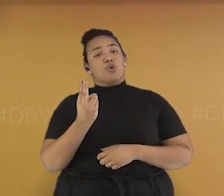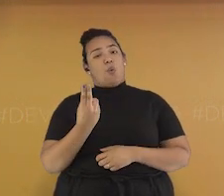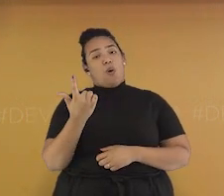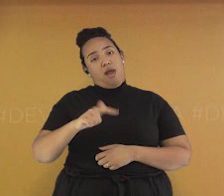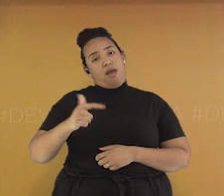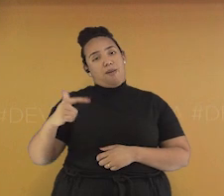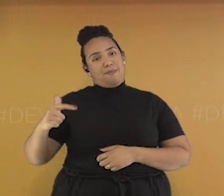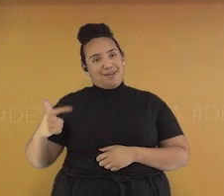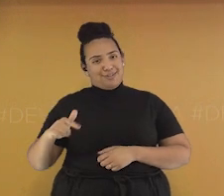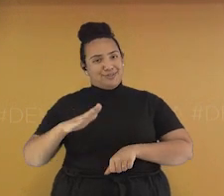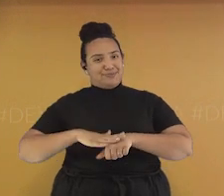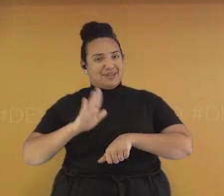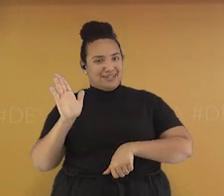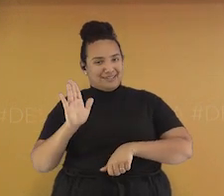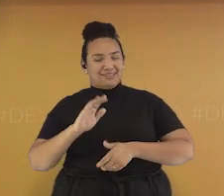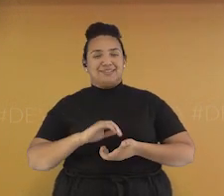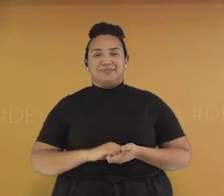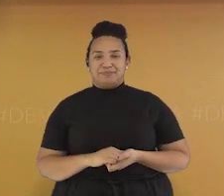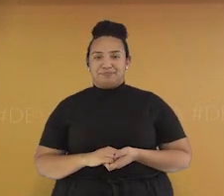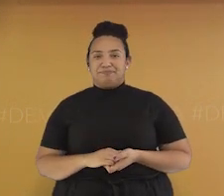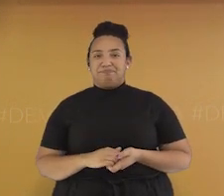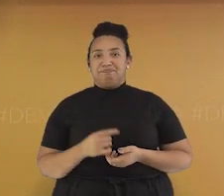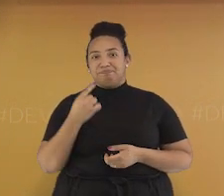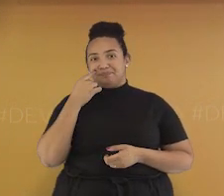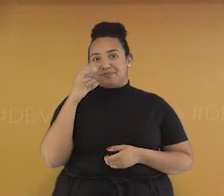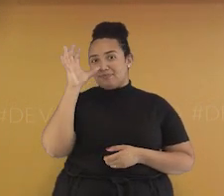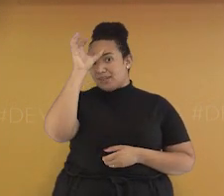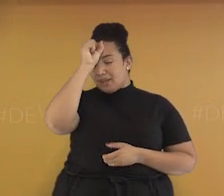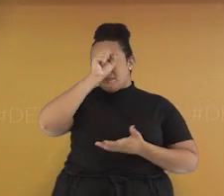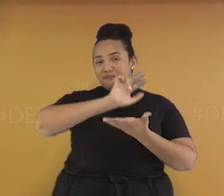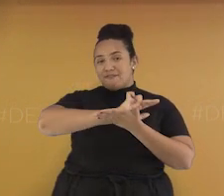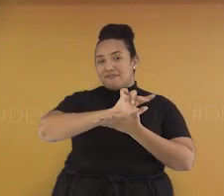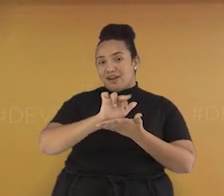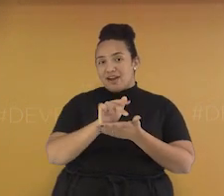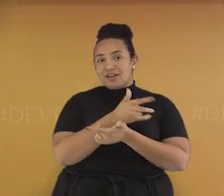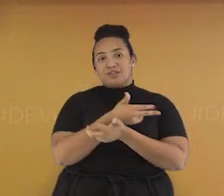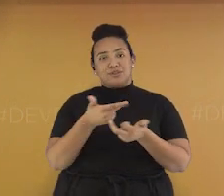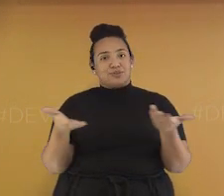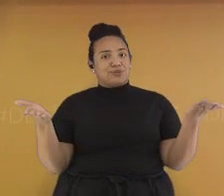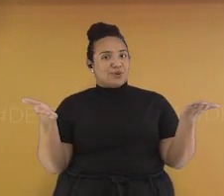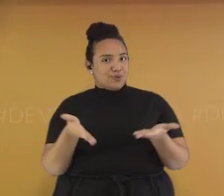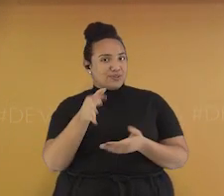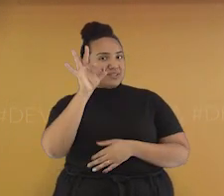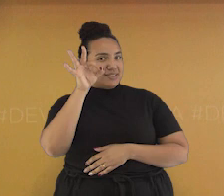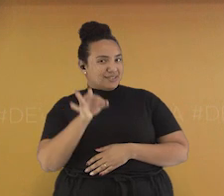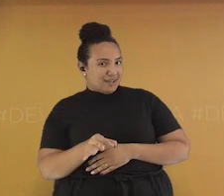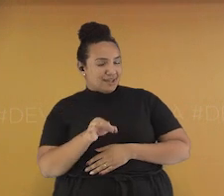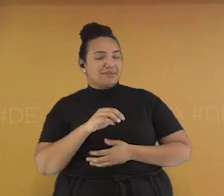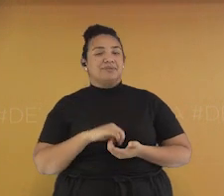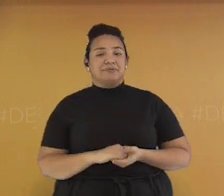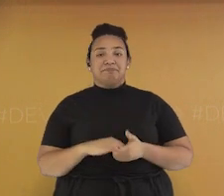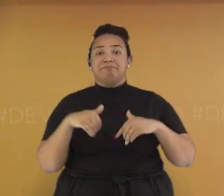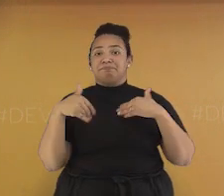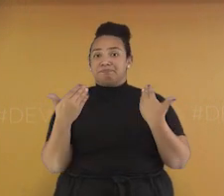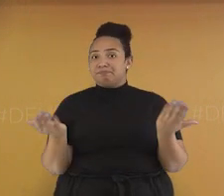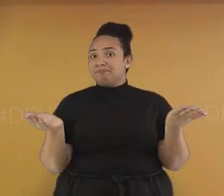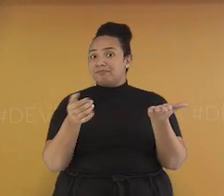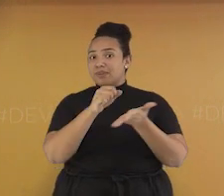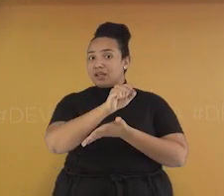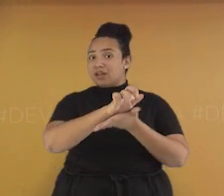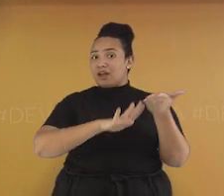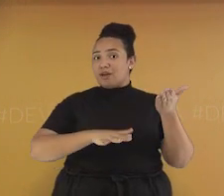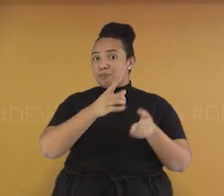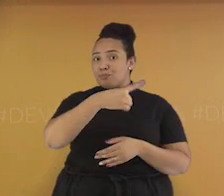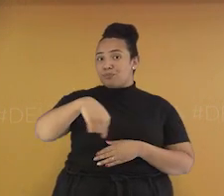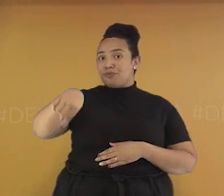valor que mais aparece ou que mais se repete. Aprendemos muita coisa legal na aula de hoje, não é mesmo? Agora,